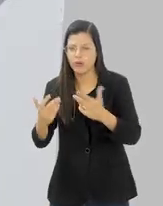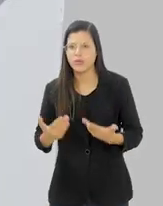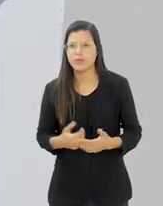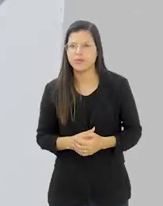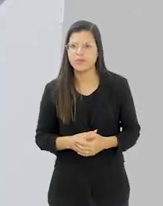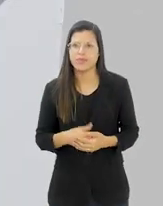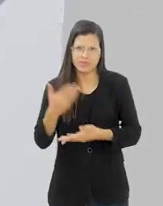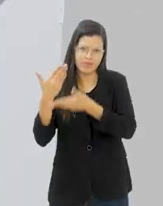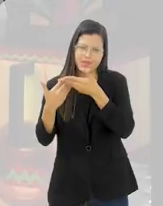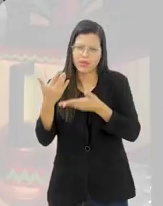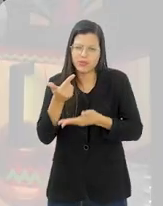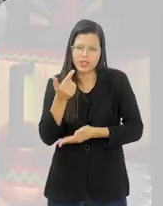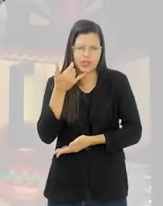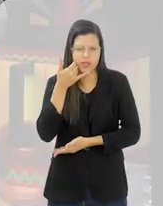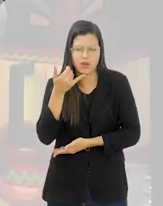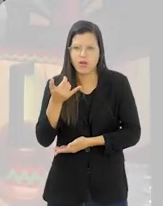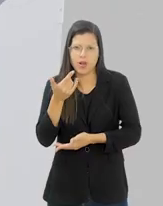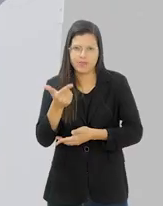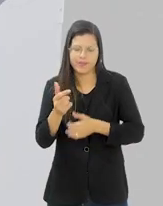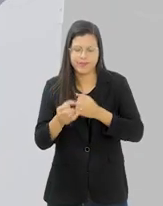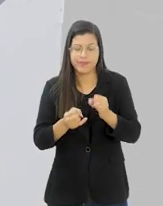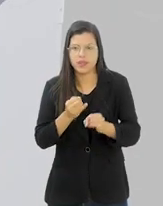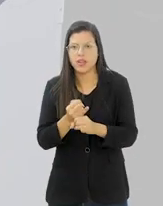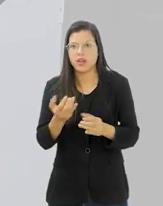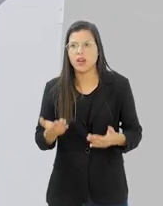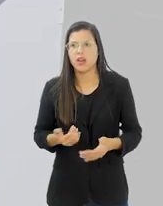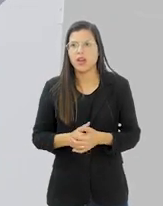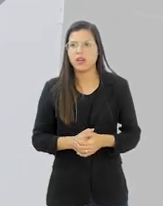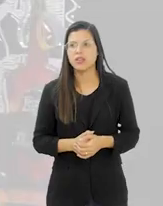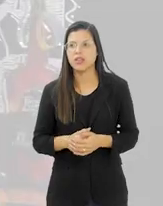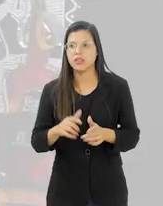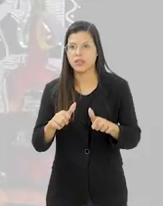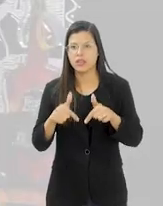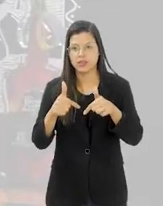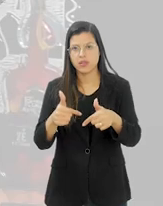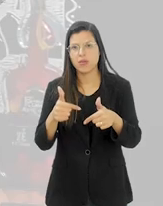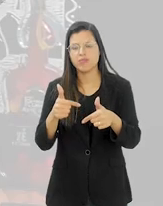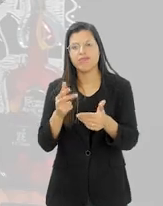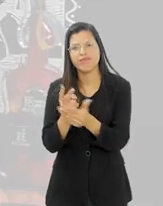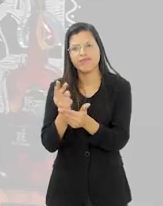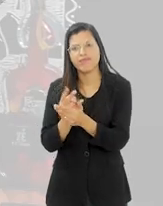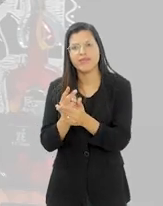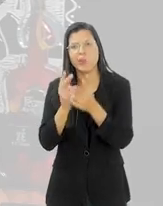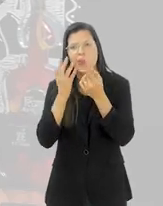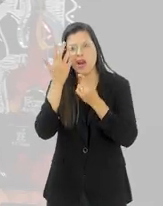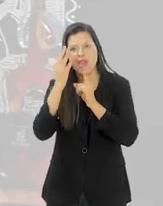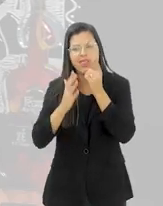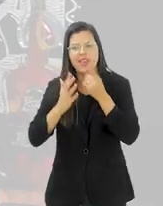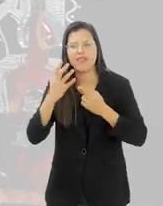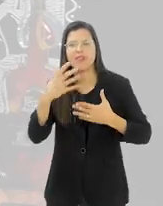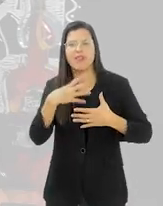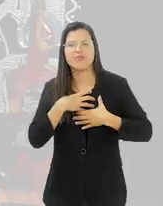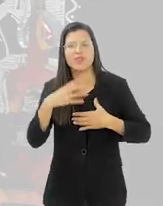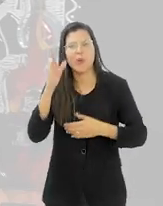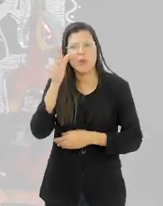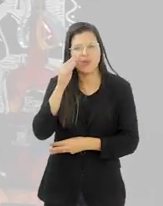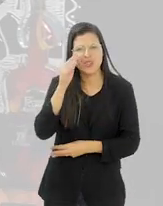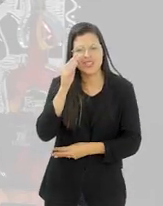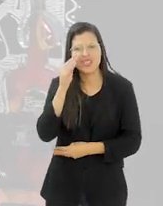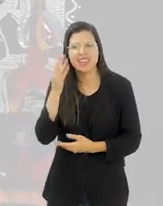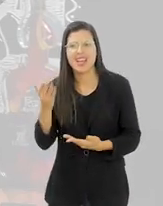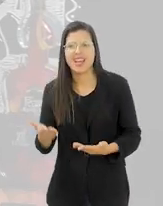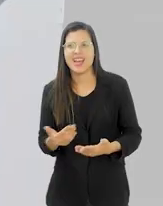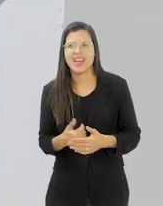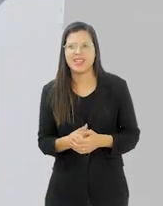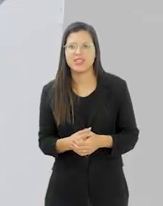Não tinha celular. Então acho que essas iniciativas é que vão fazer sempre que o carnaval mantenha essa chama, né? Da curiosidade, é quase do